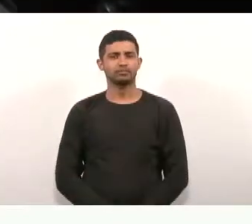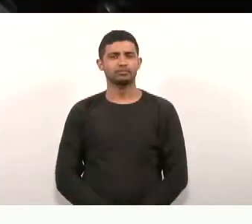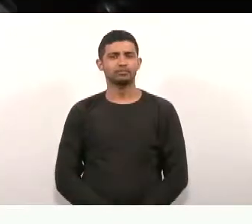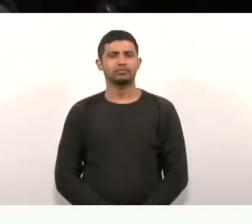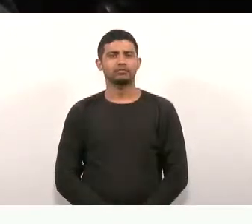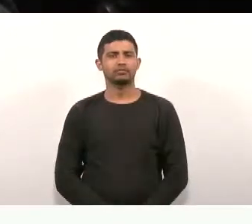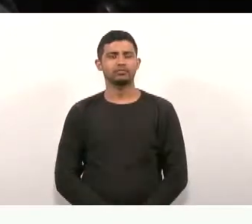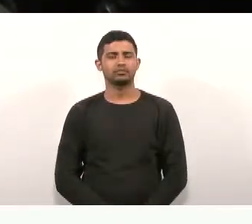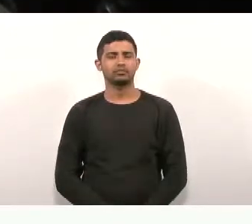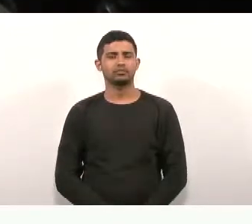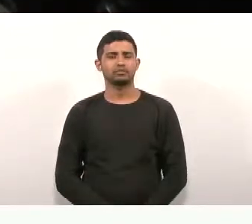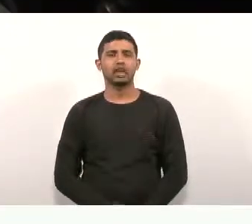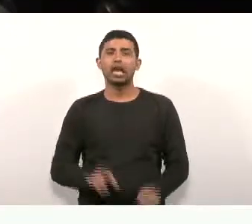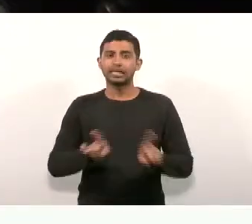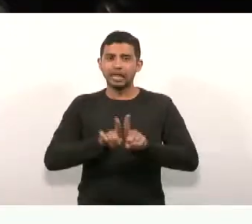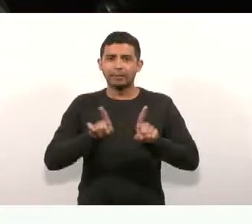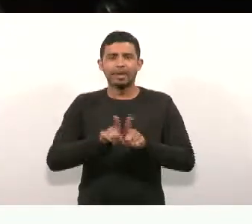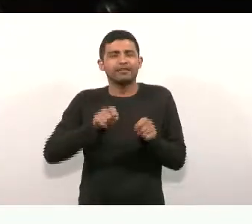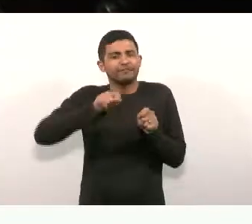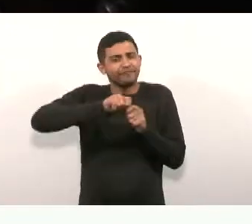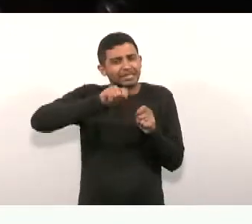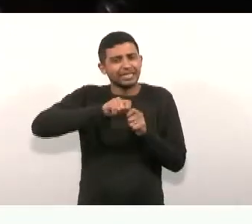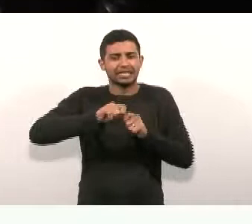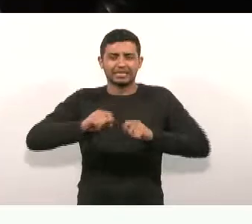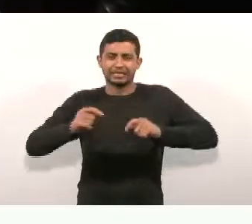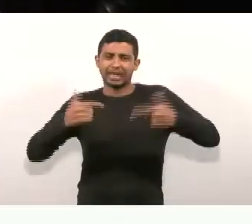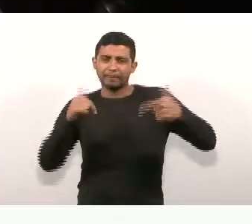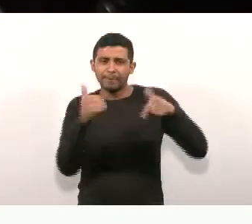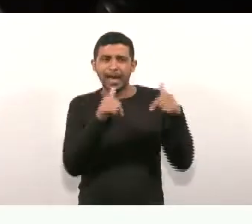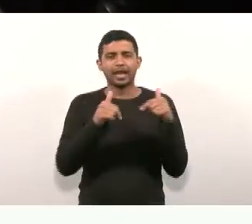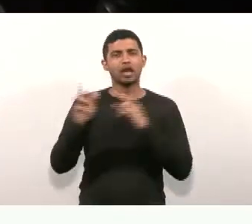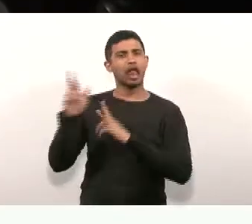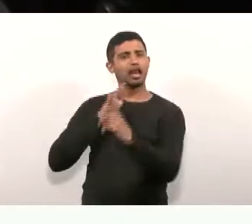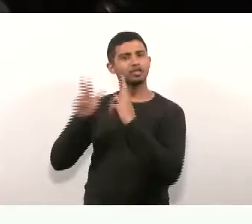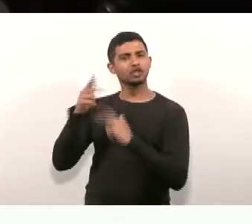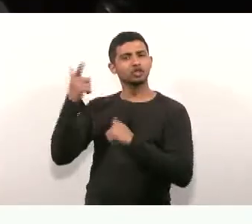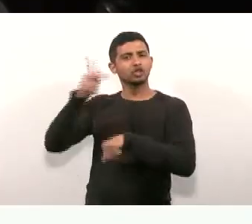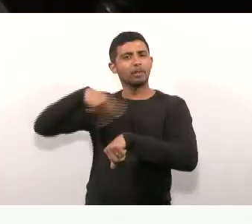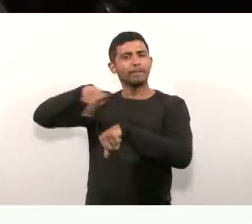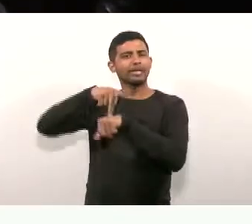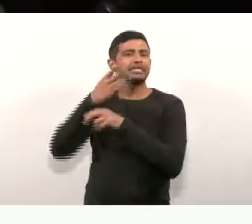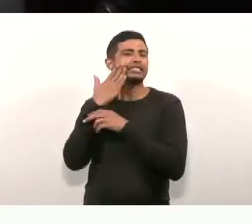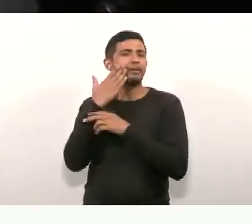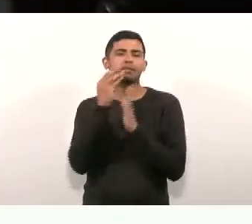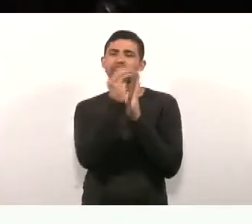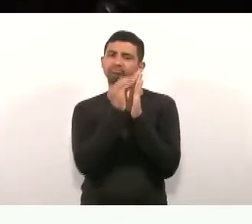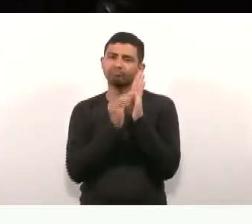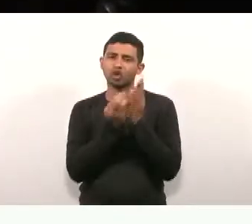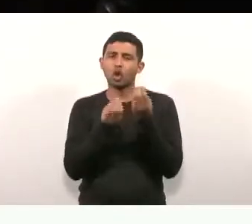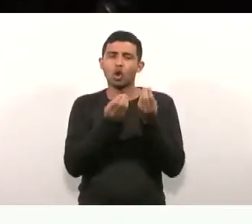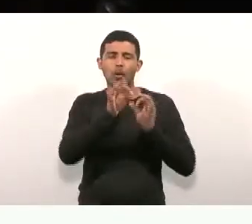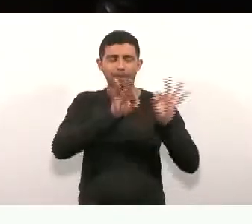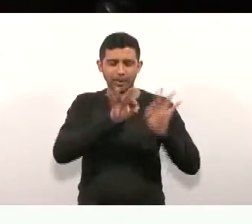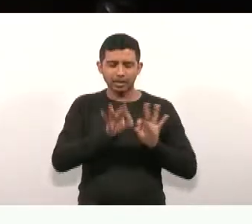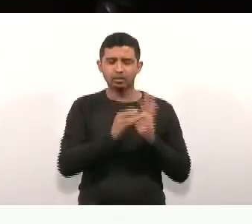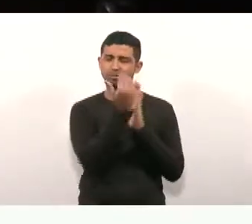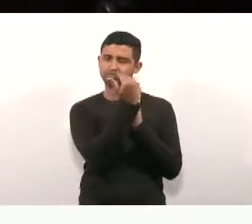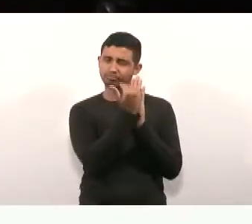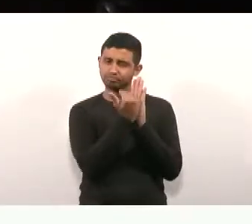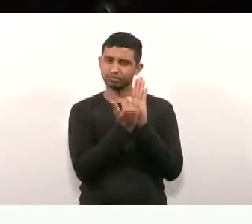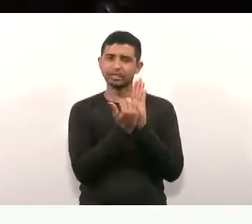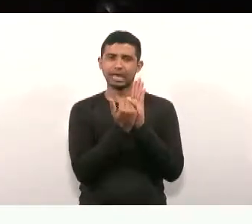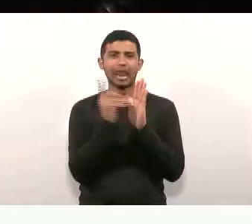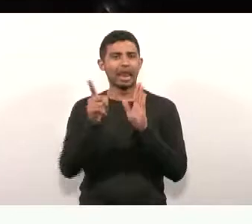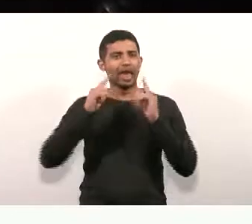e Geração de Emprego e Relações Internacionais, onde foi se colocado qual é o planejamento, e dentro dessa